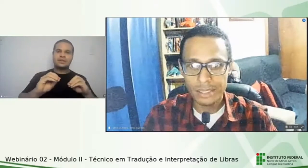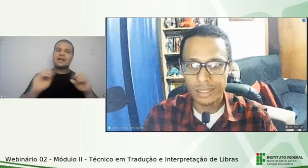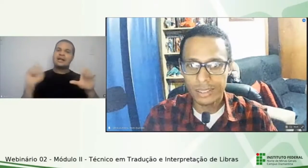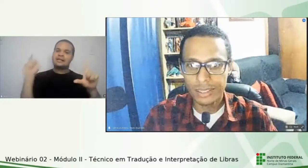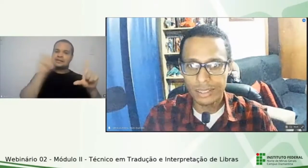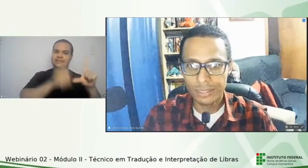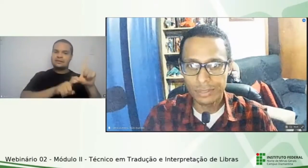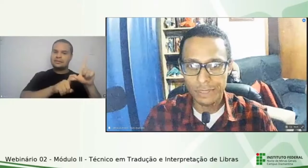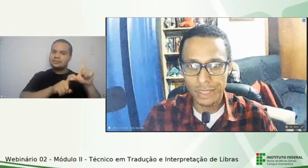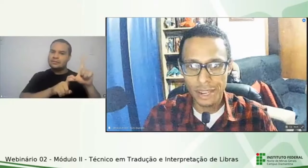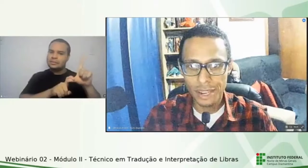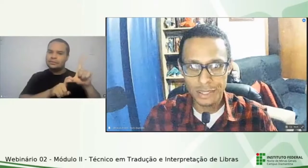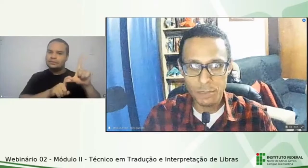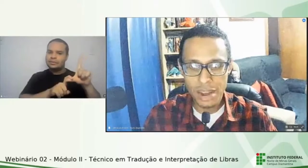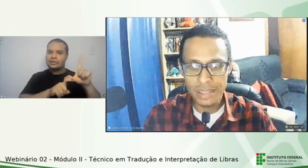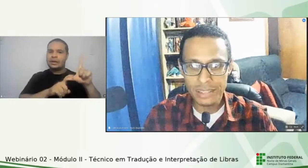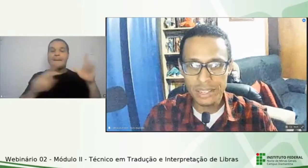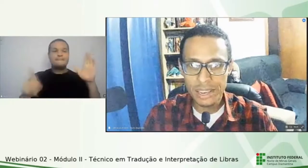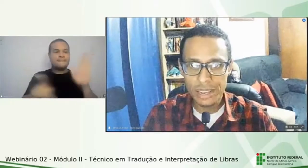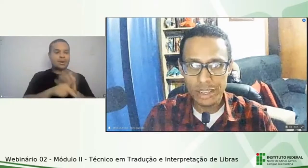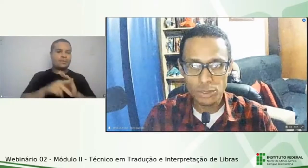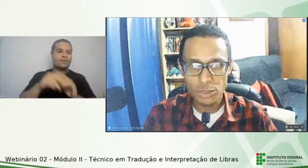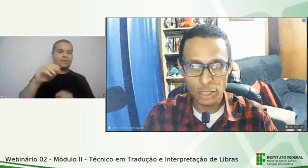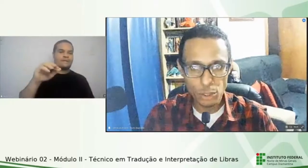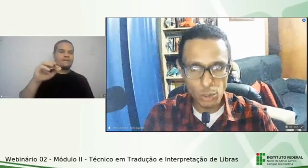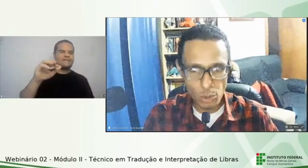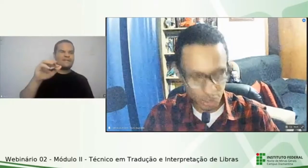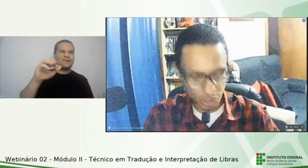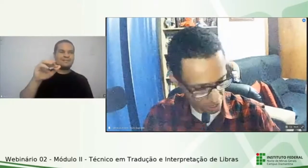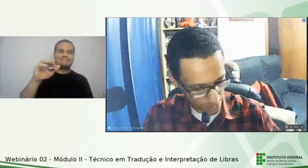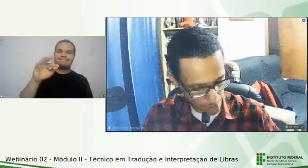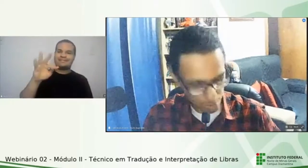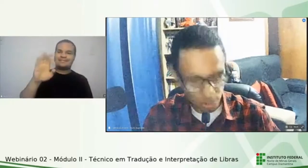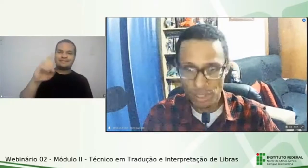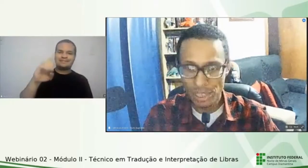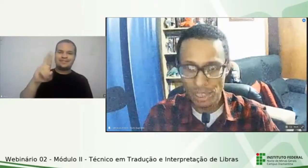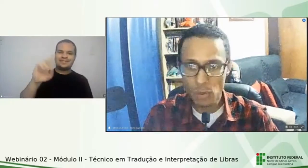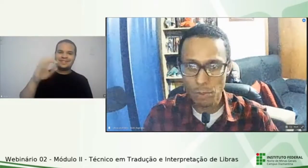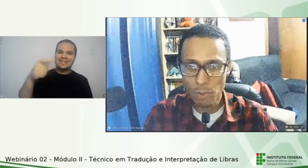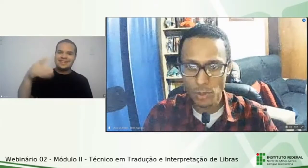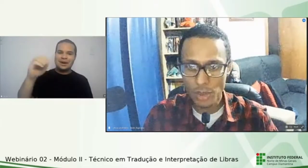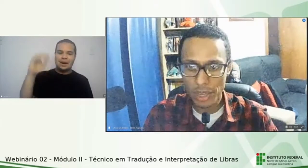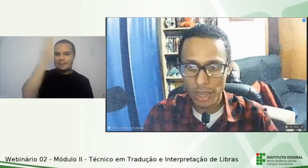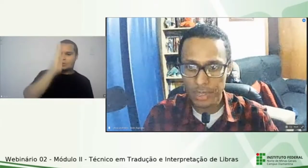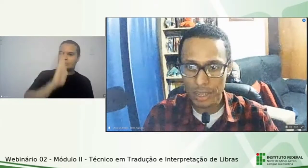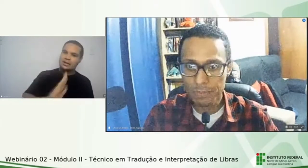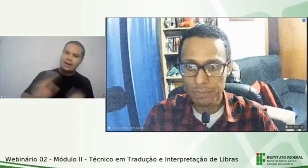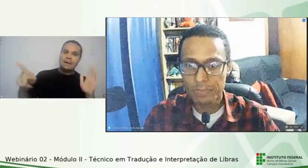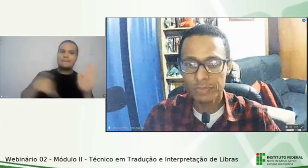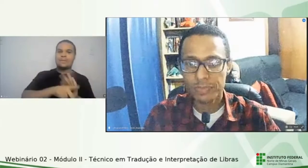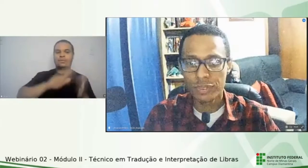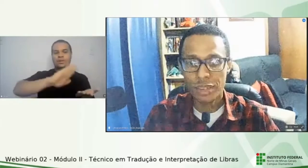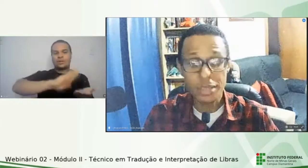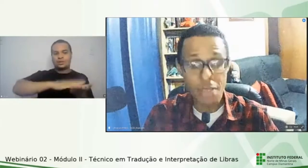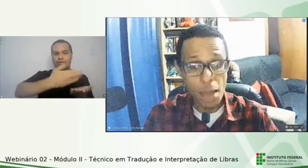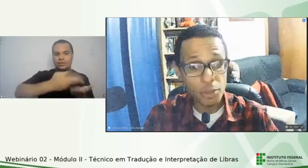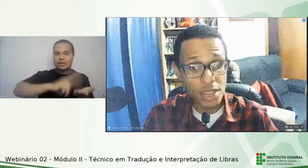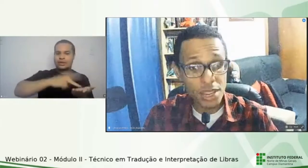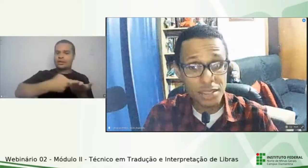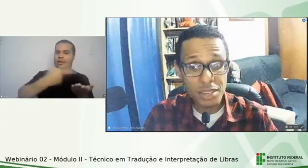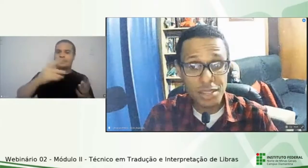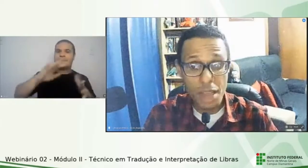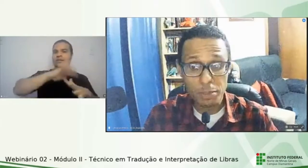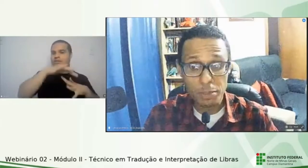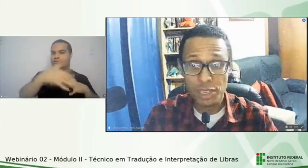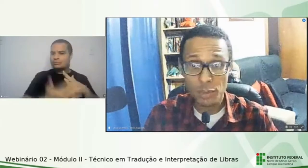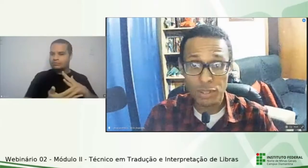da Federação Brasileira dos Tradutores e Intérpretes de Língua Portuguesa, intérpretes e